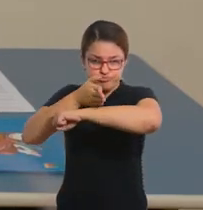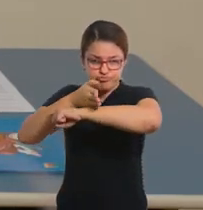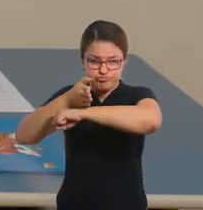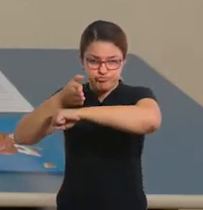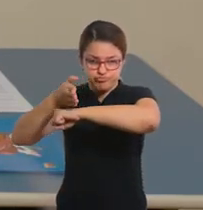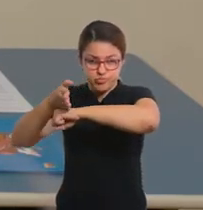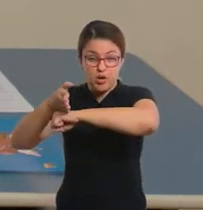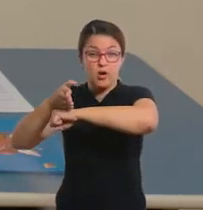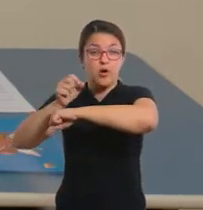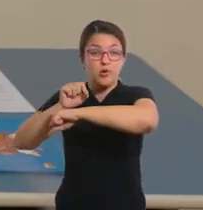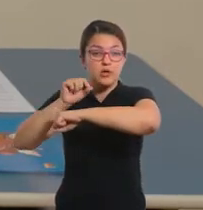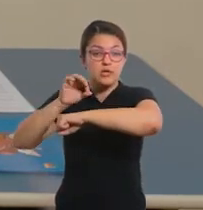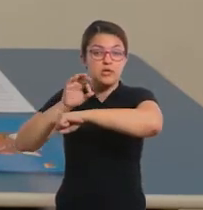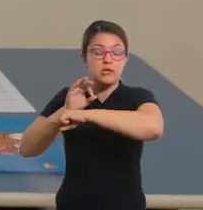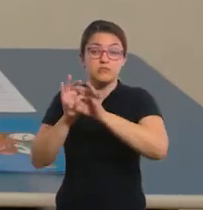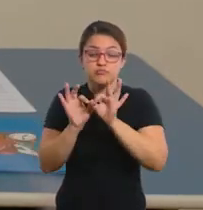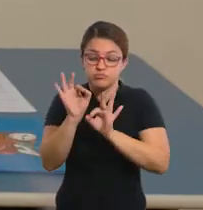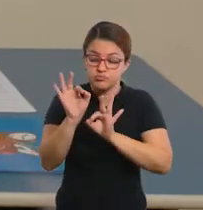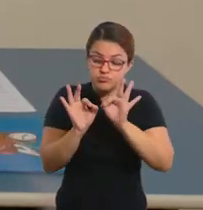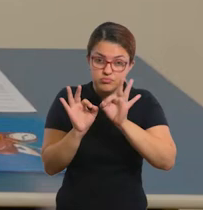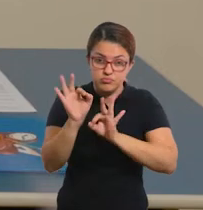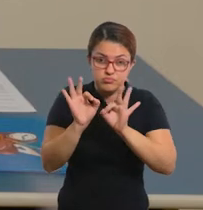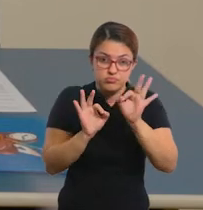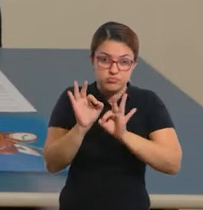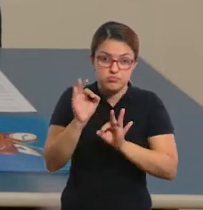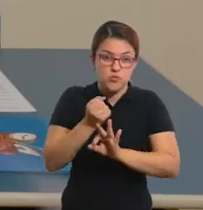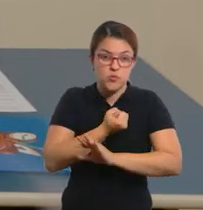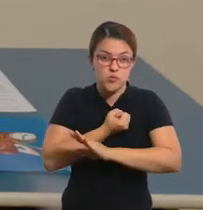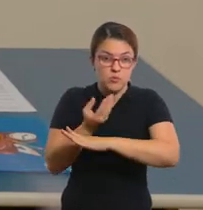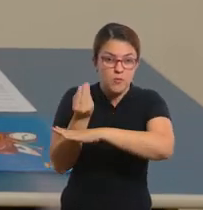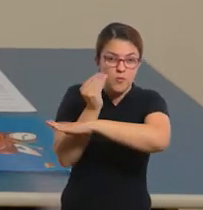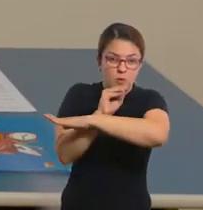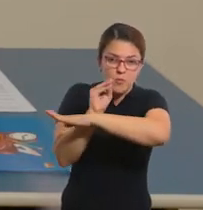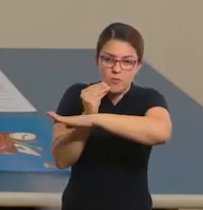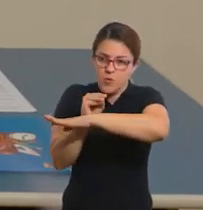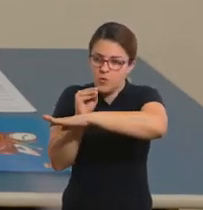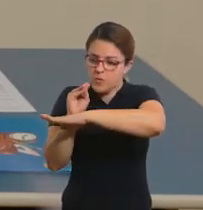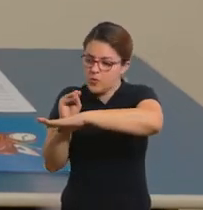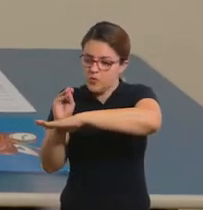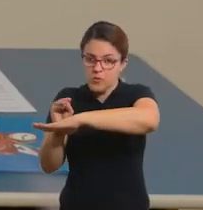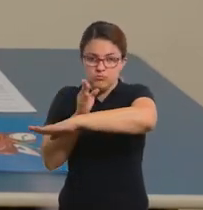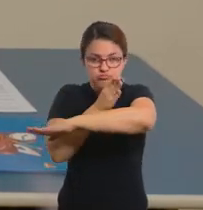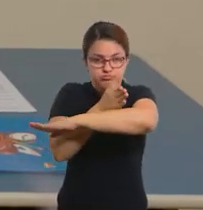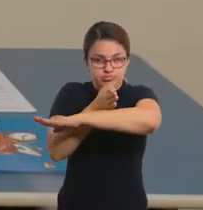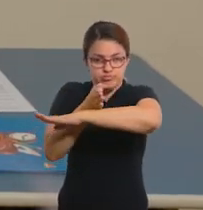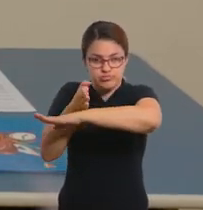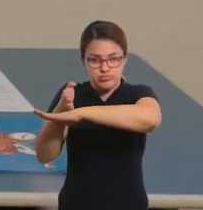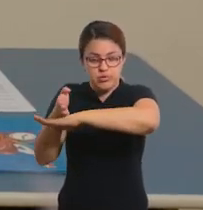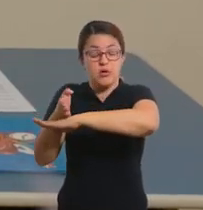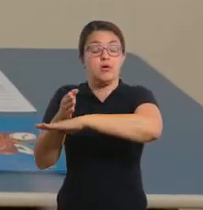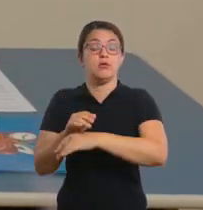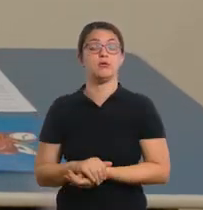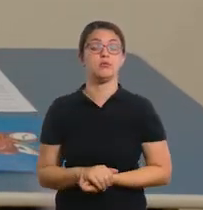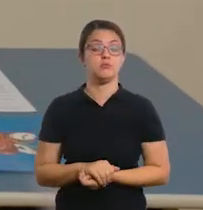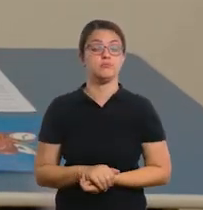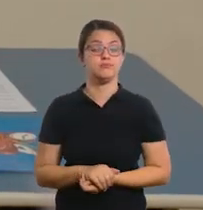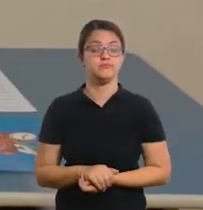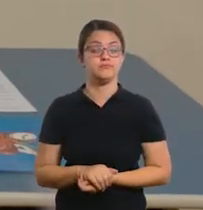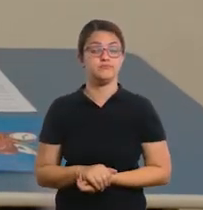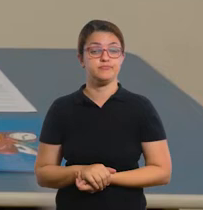numérica, crianças, ela é uma forma de ordenar os números naturais, tá? Mais uma forma que nós temos para ordená-los. Então, olha